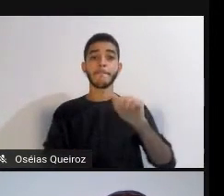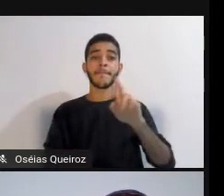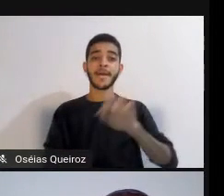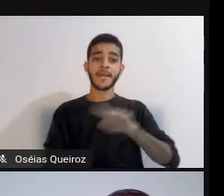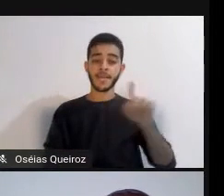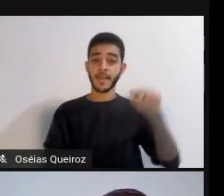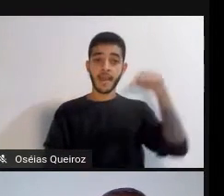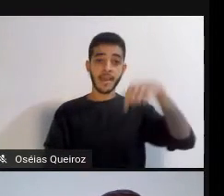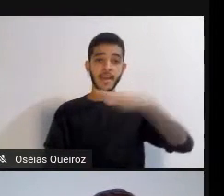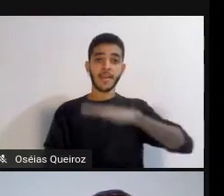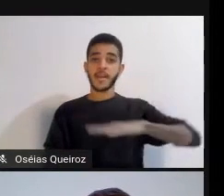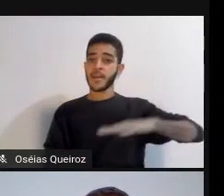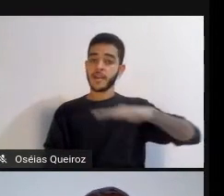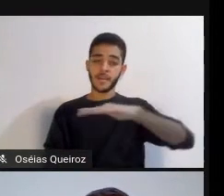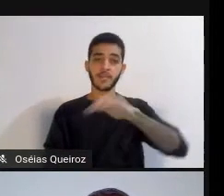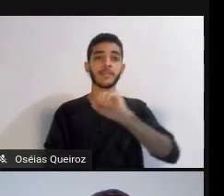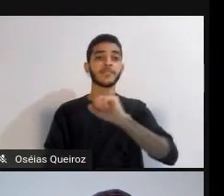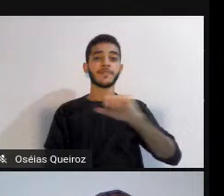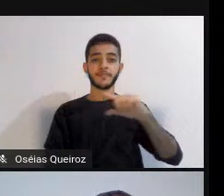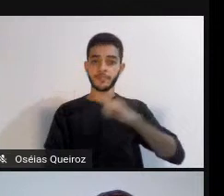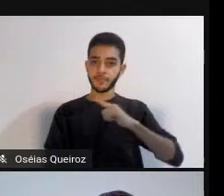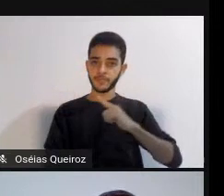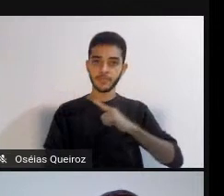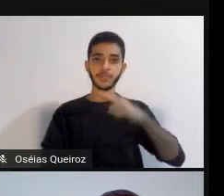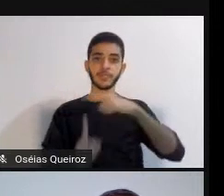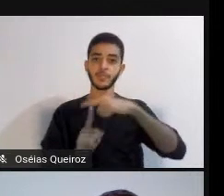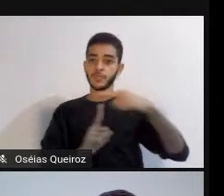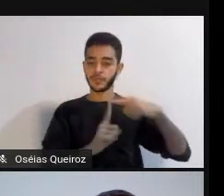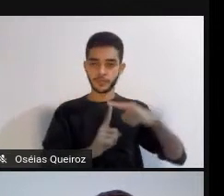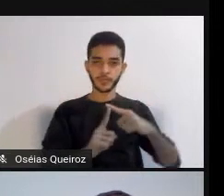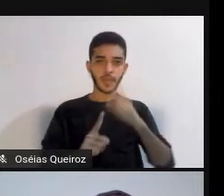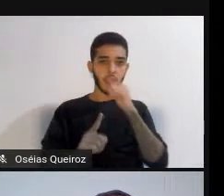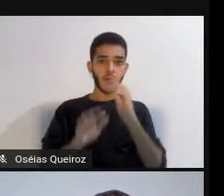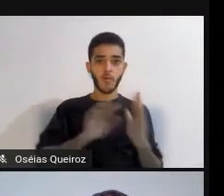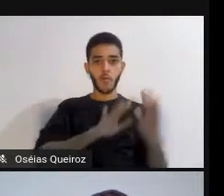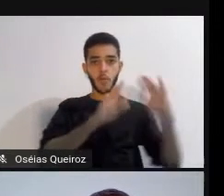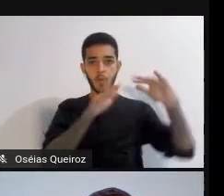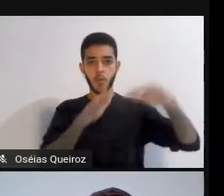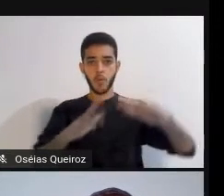mais evidente porque nós temos esse regime de macromarés. Então, nós temos uma